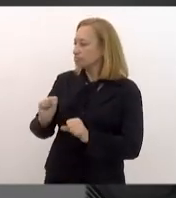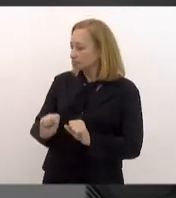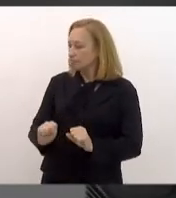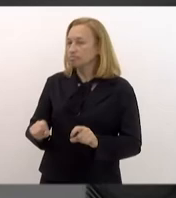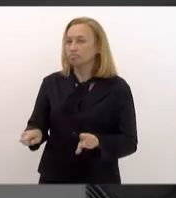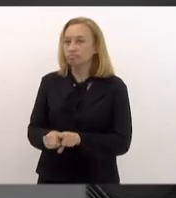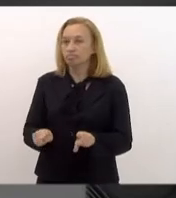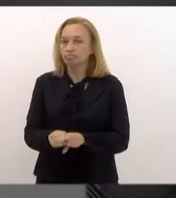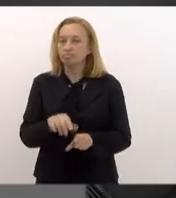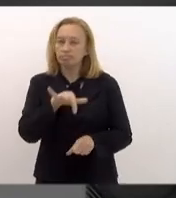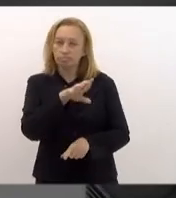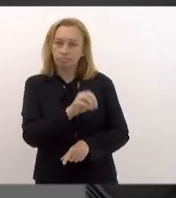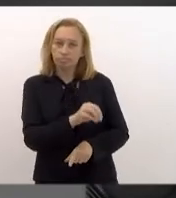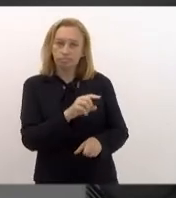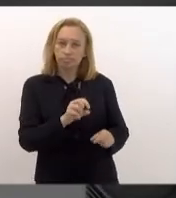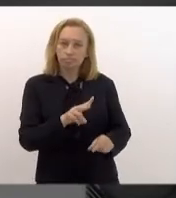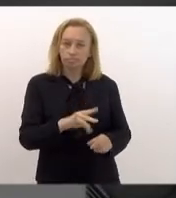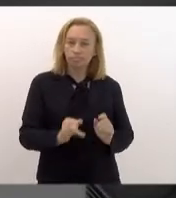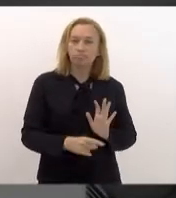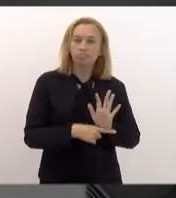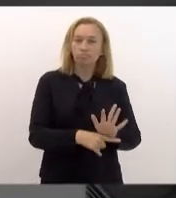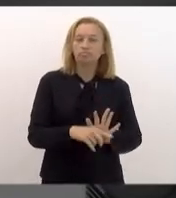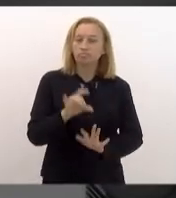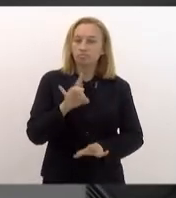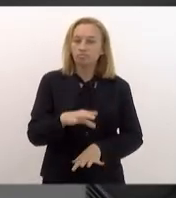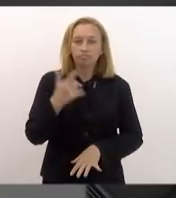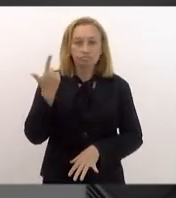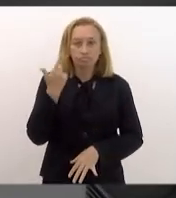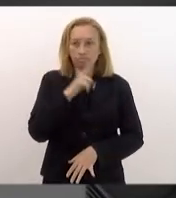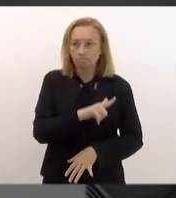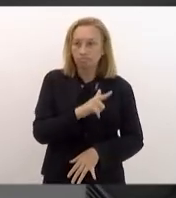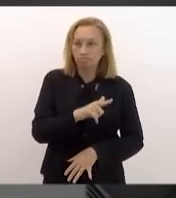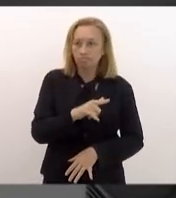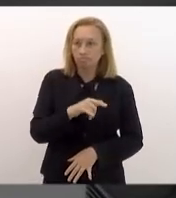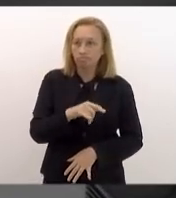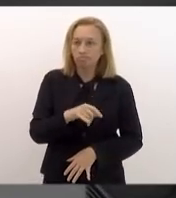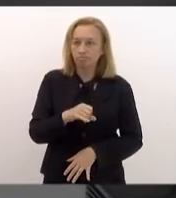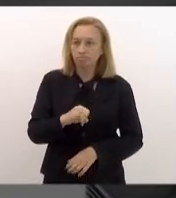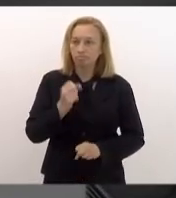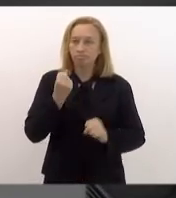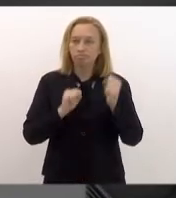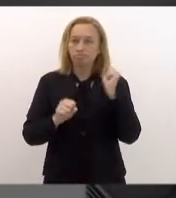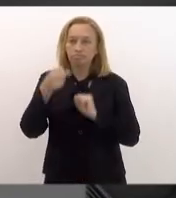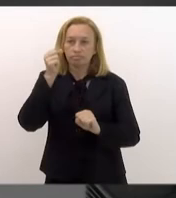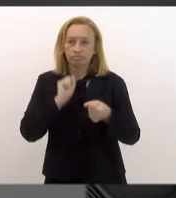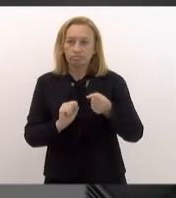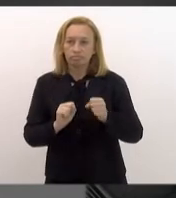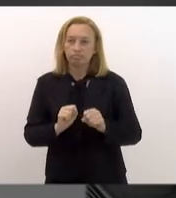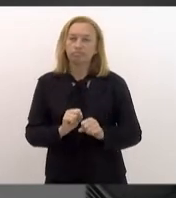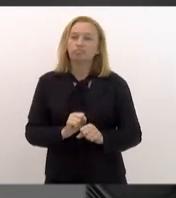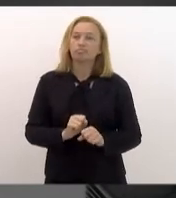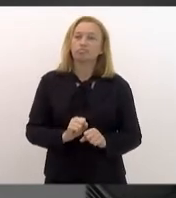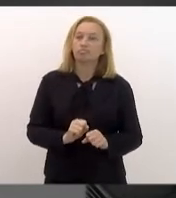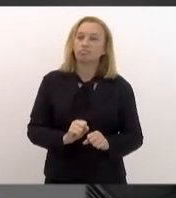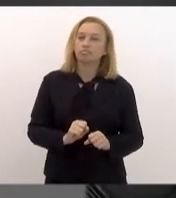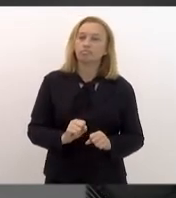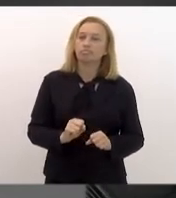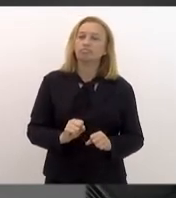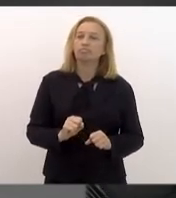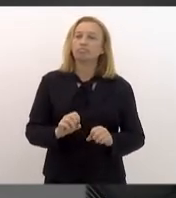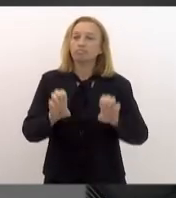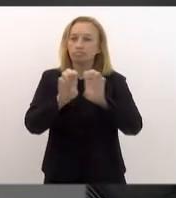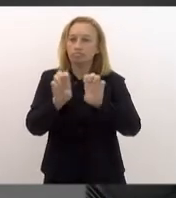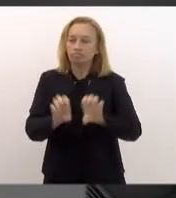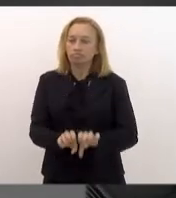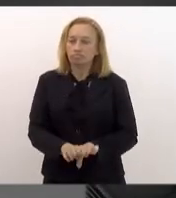arco, ele vai fazer isso. Mas só nós vamos conseguir fazer isso levando a empresa, levando a infraestrutura, que vai levar segurança, vai levar